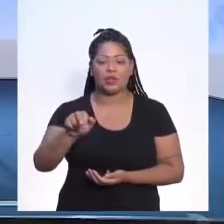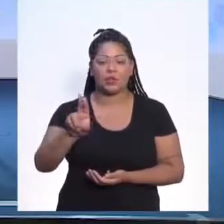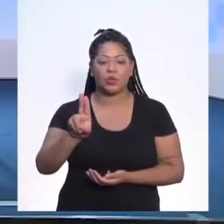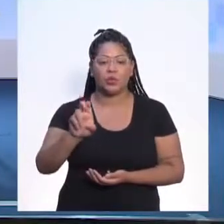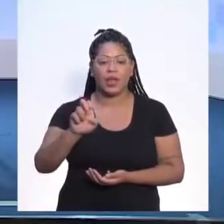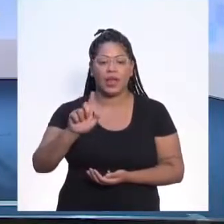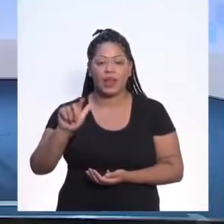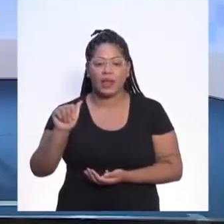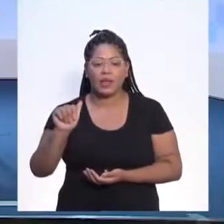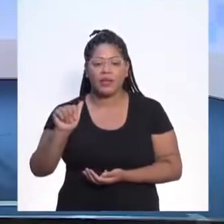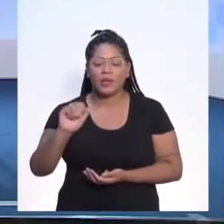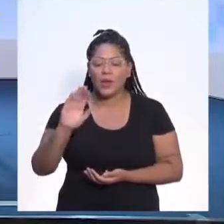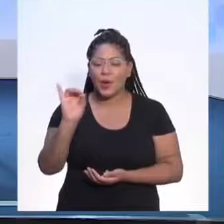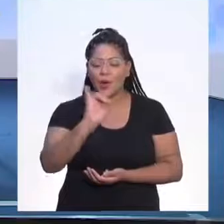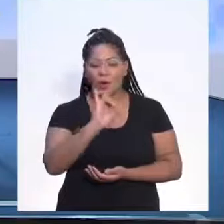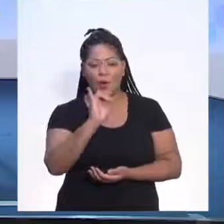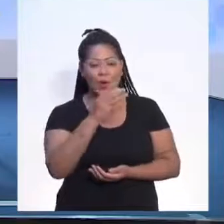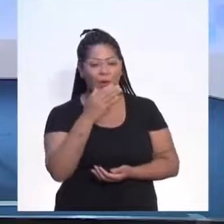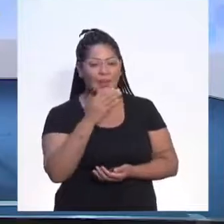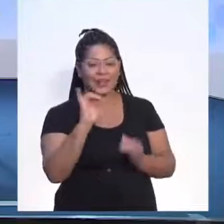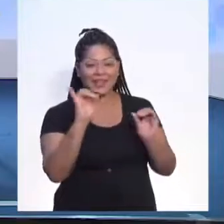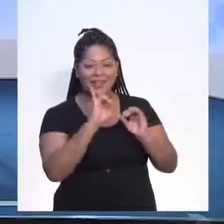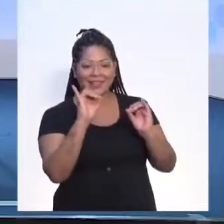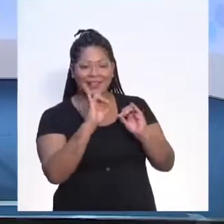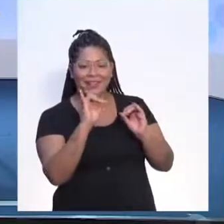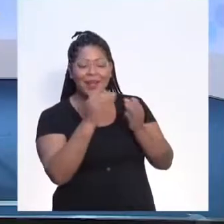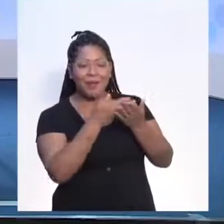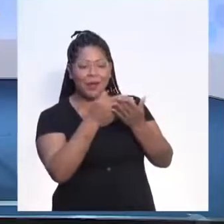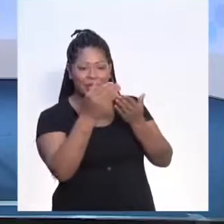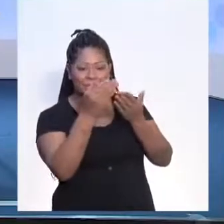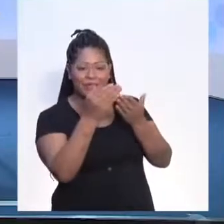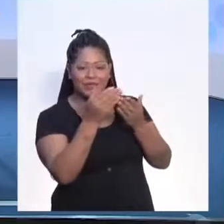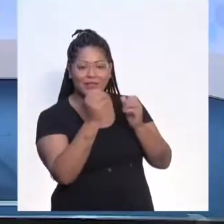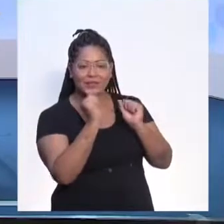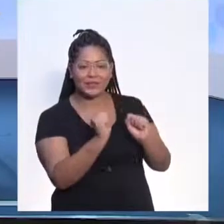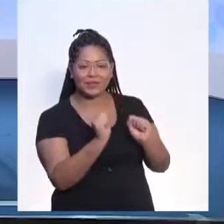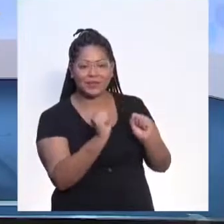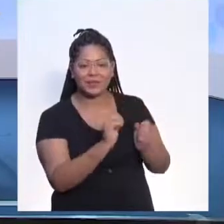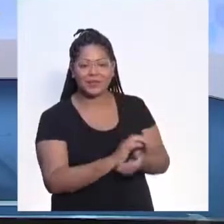Manuela. Oi, Manuela. Oi, Manuela, passa a palavra.